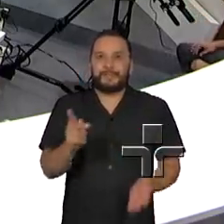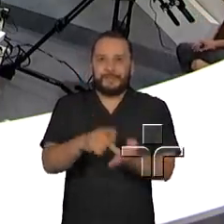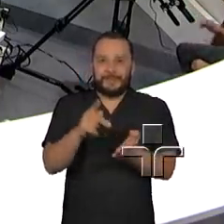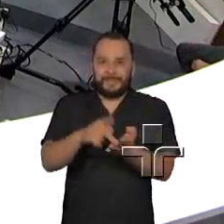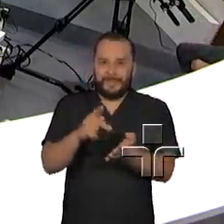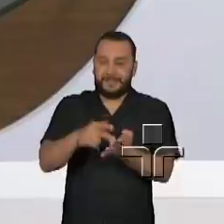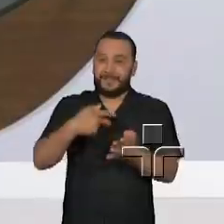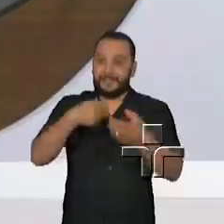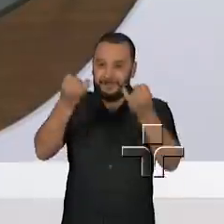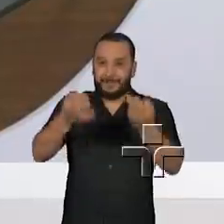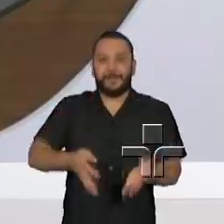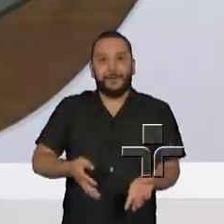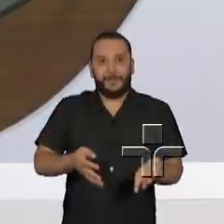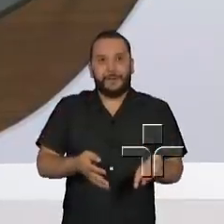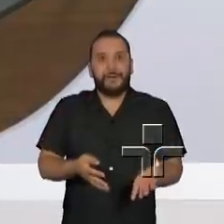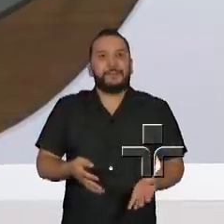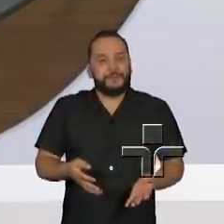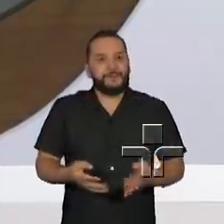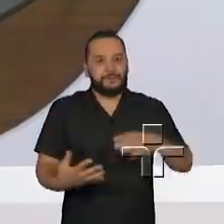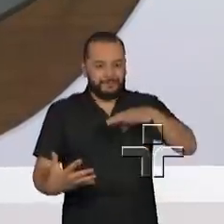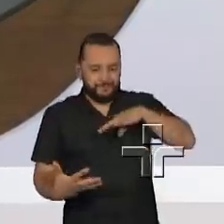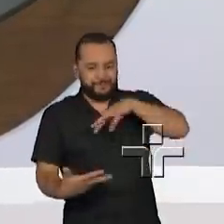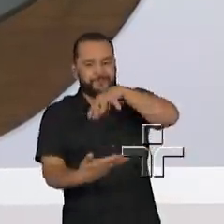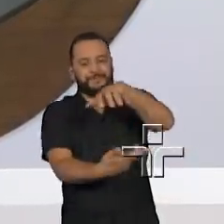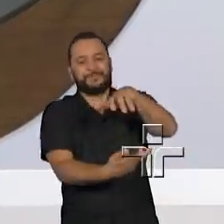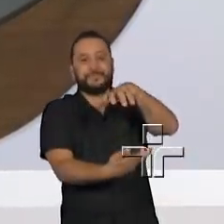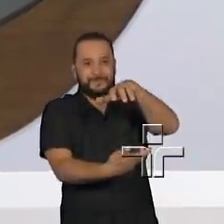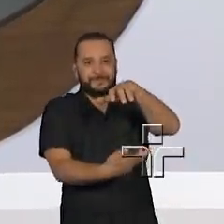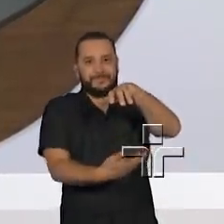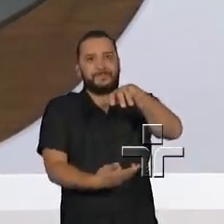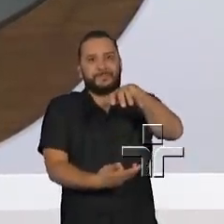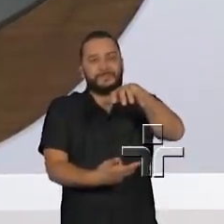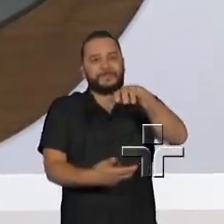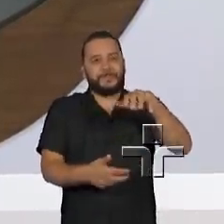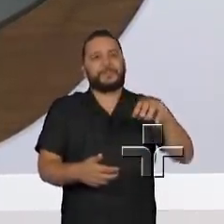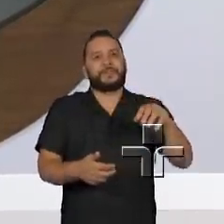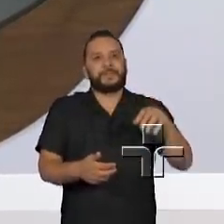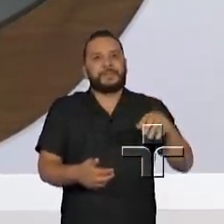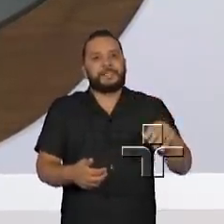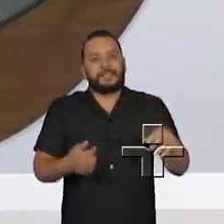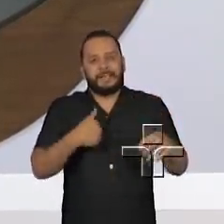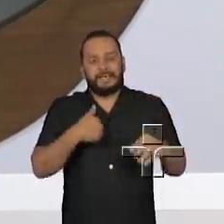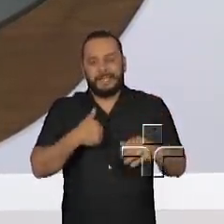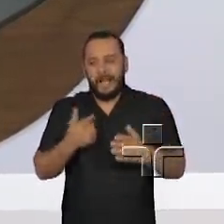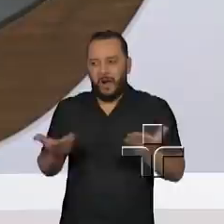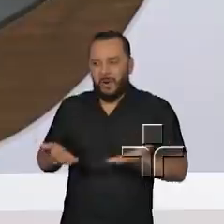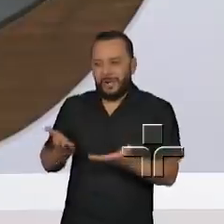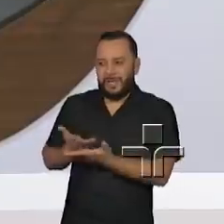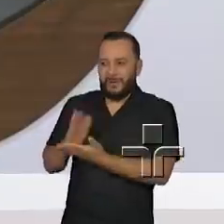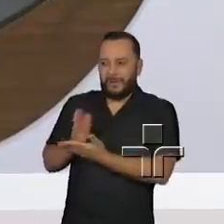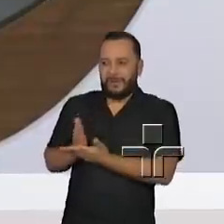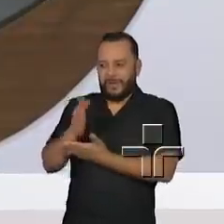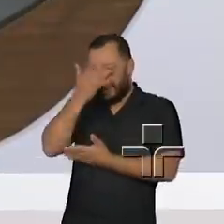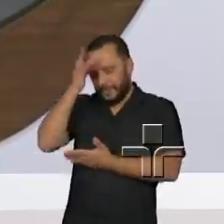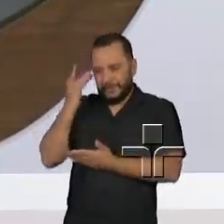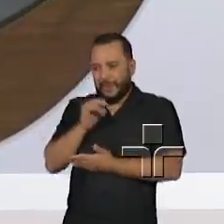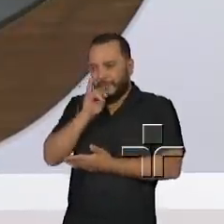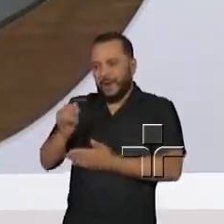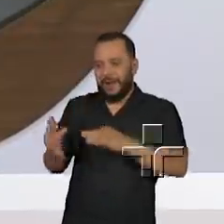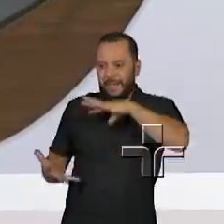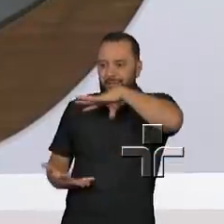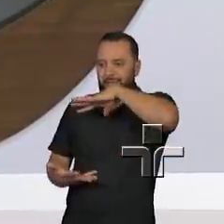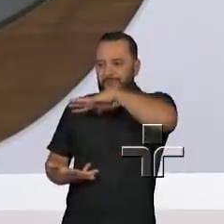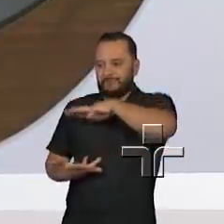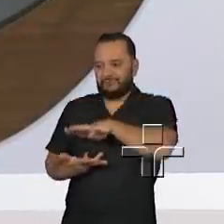testemunhar publicamente, né? Ele disse que chega a sentir um desconforto físico, né? Quando vê que